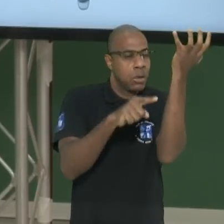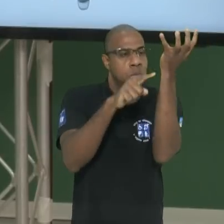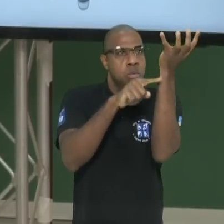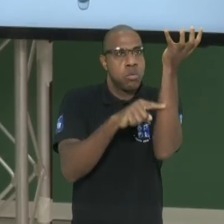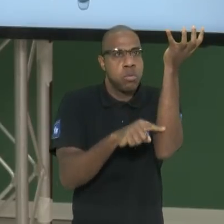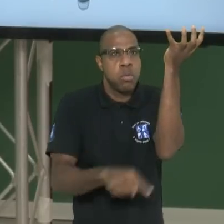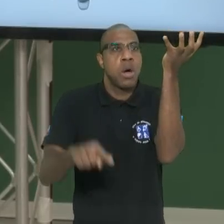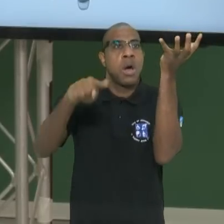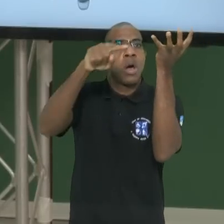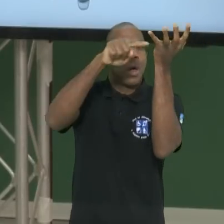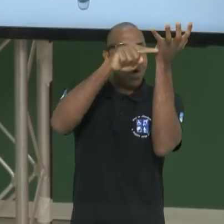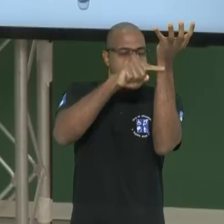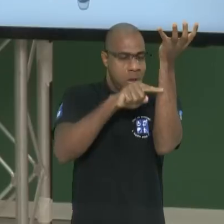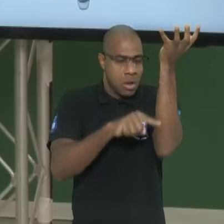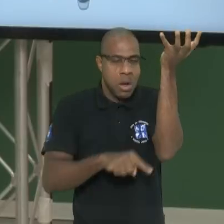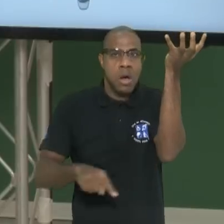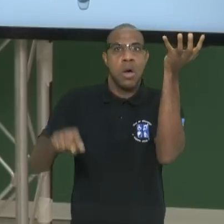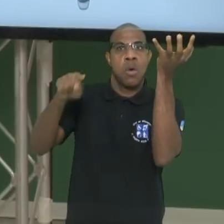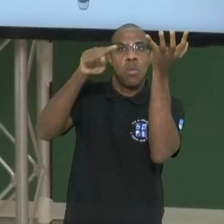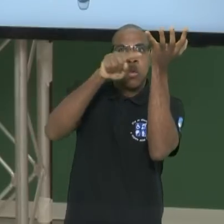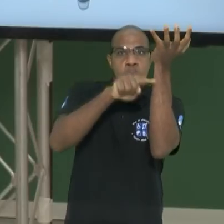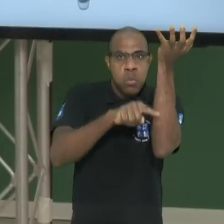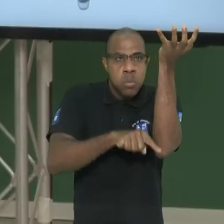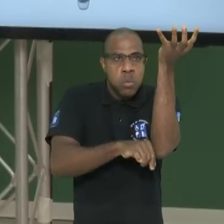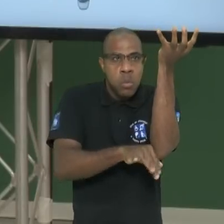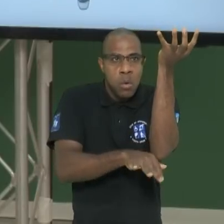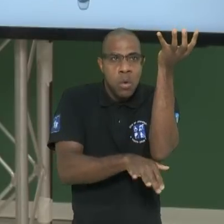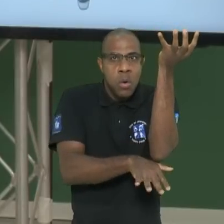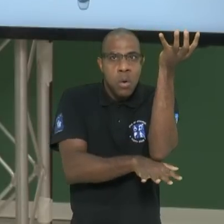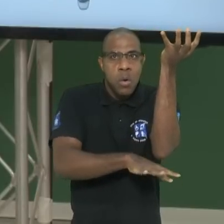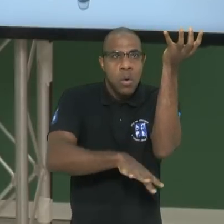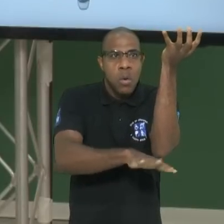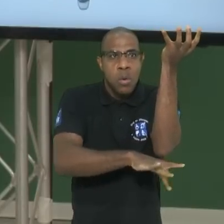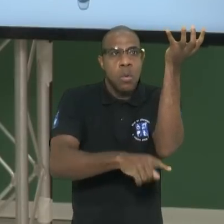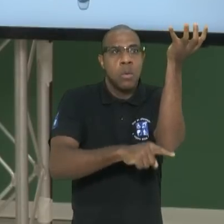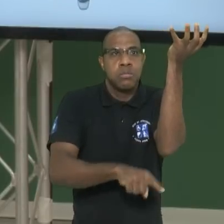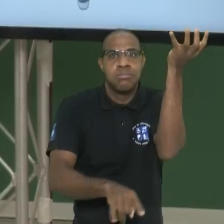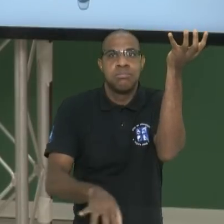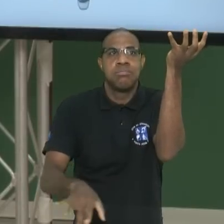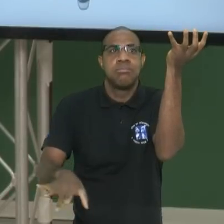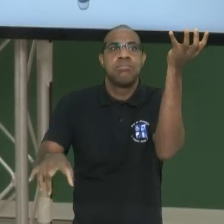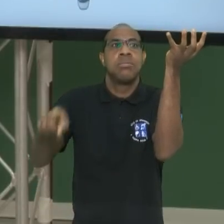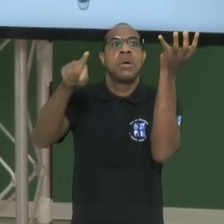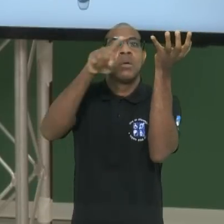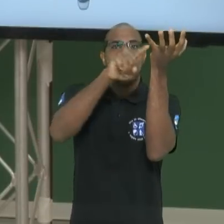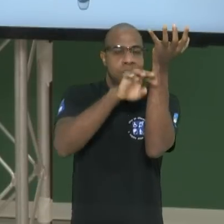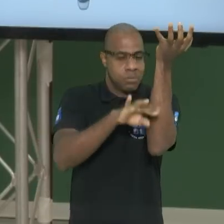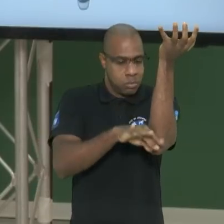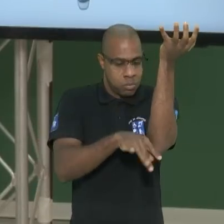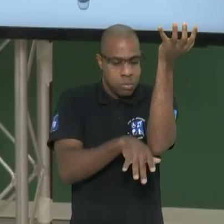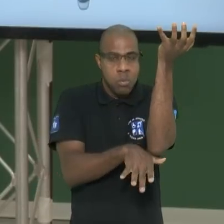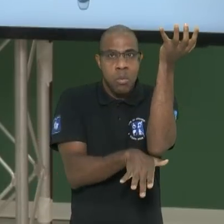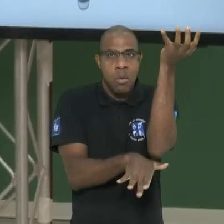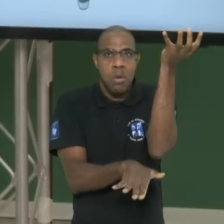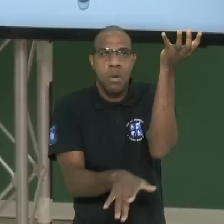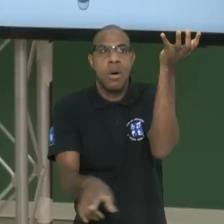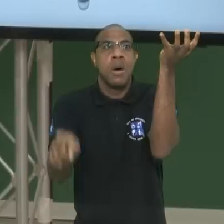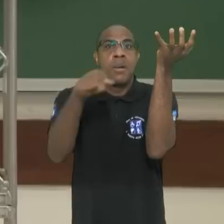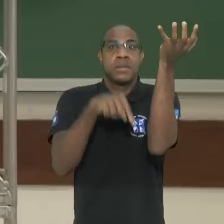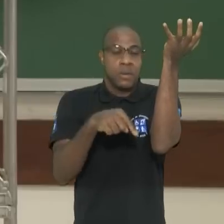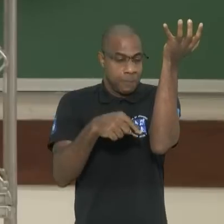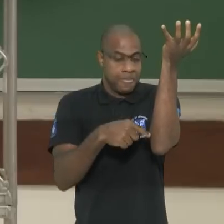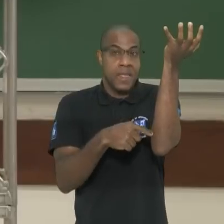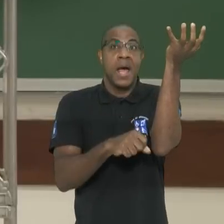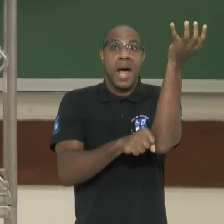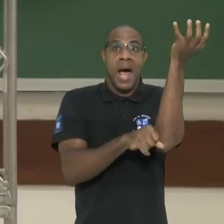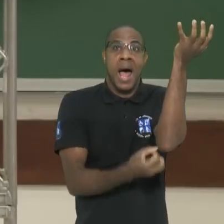nitrogênio, elas fazem vários processos, tornando o nitrogênio disponível para as plantas poderem se alimentar